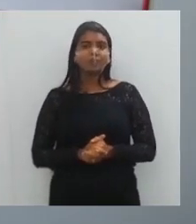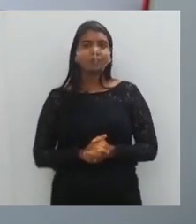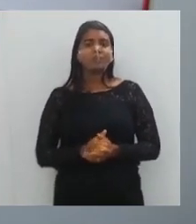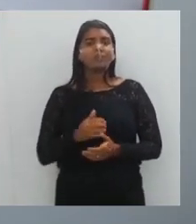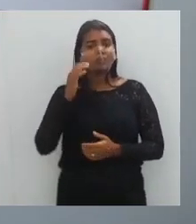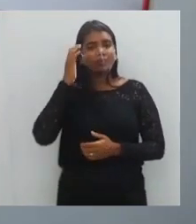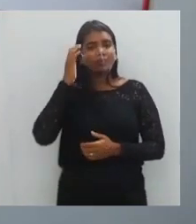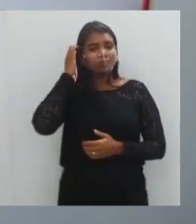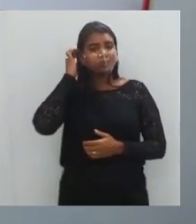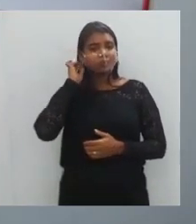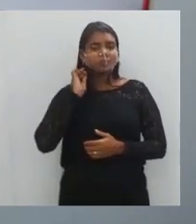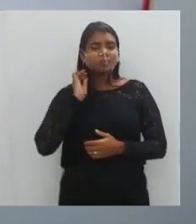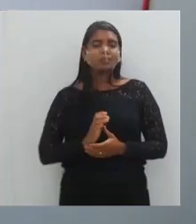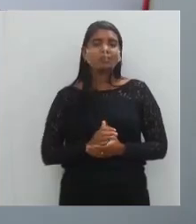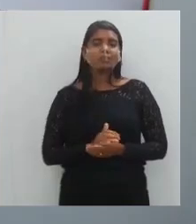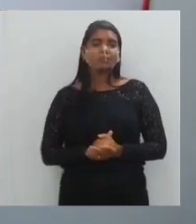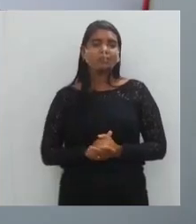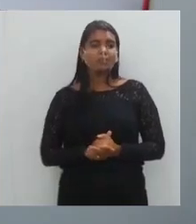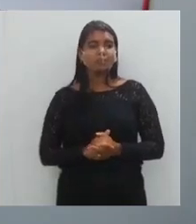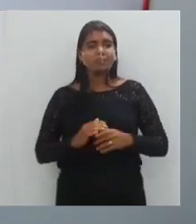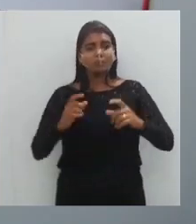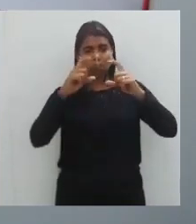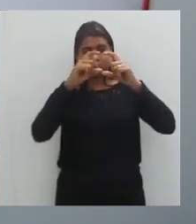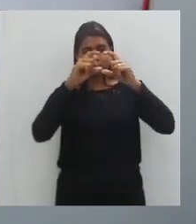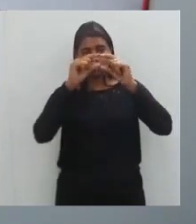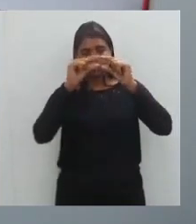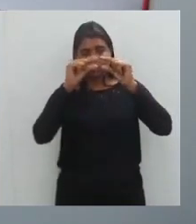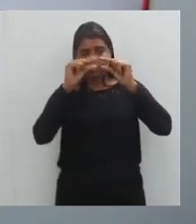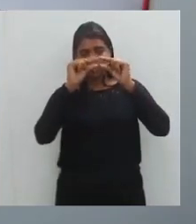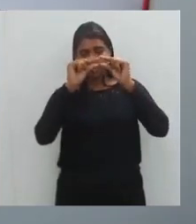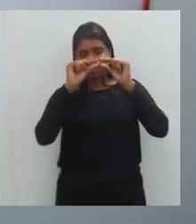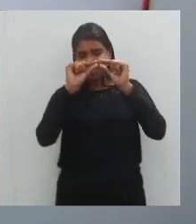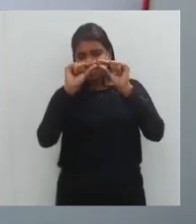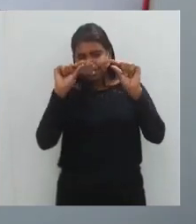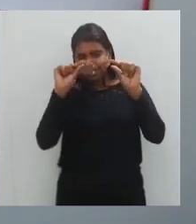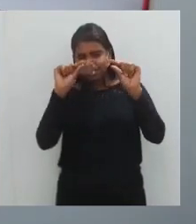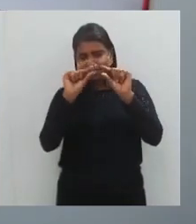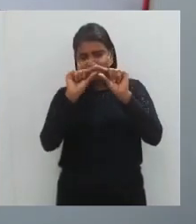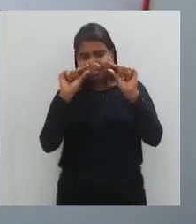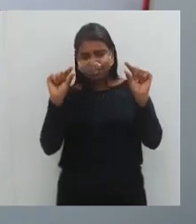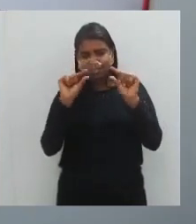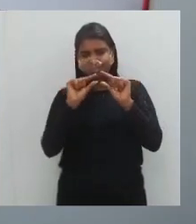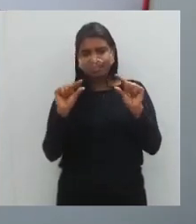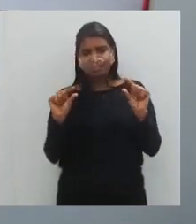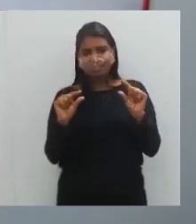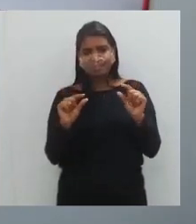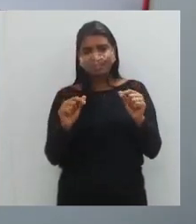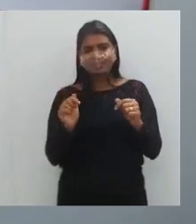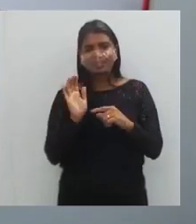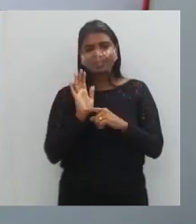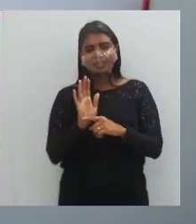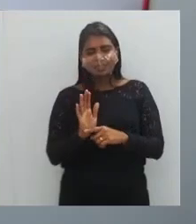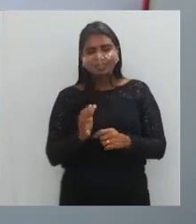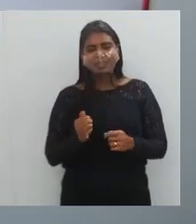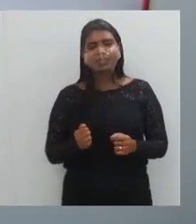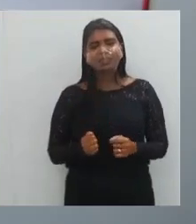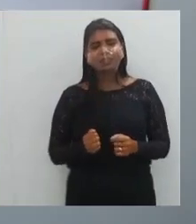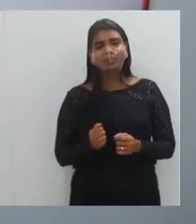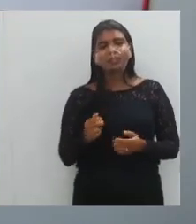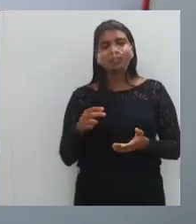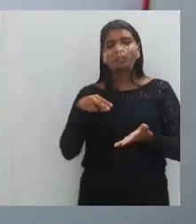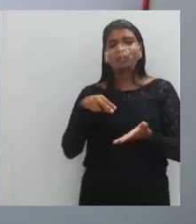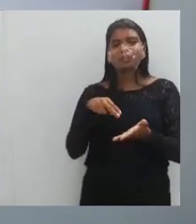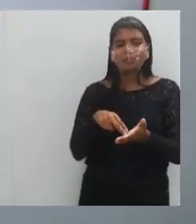certo? A tirinha, que é o que nós vamos trabalhar mais aqui, porque ela se faz bastante